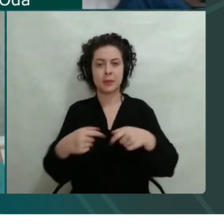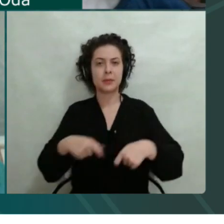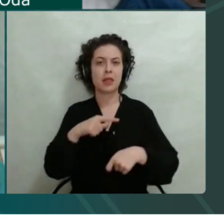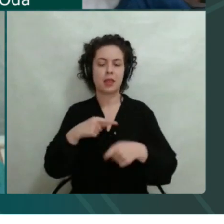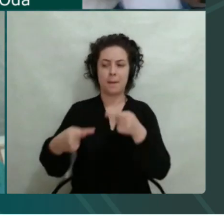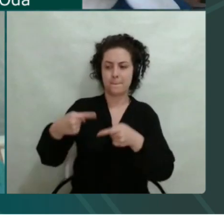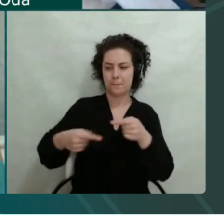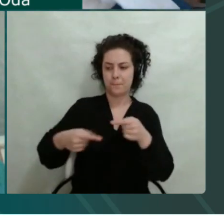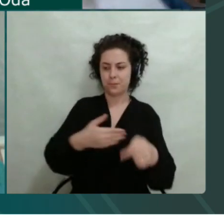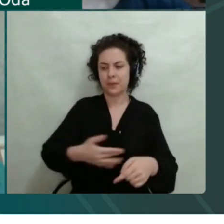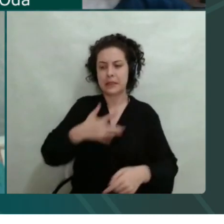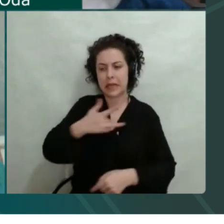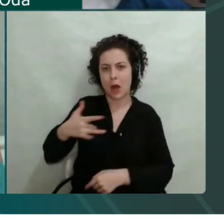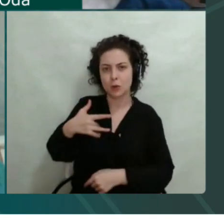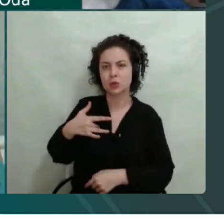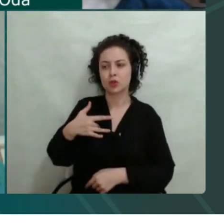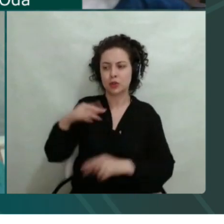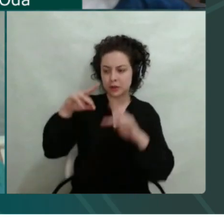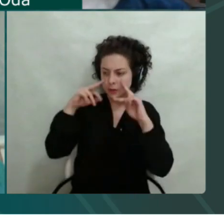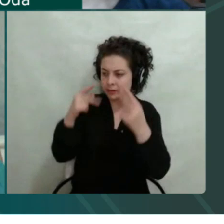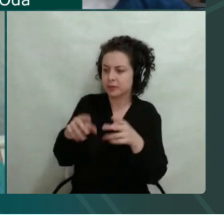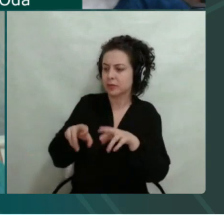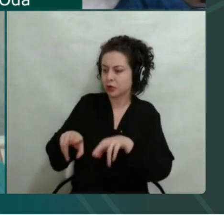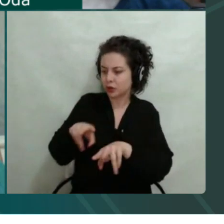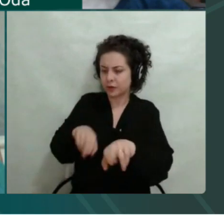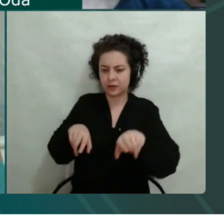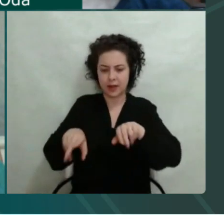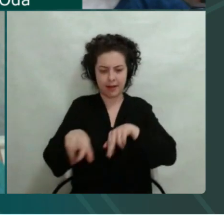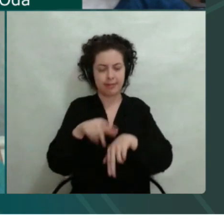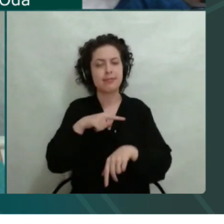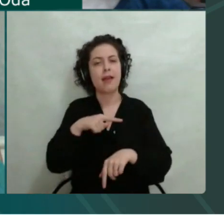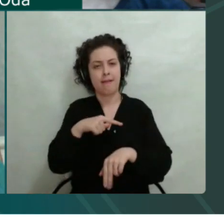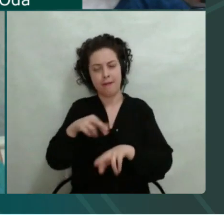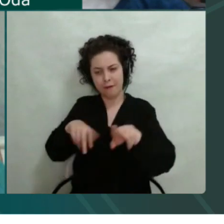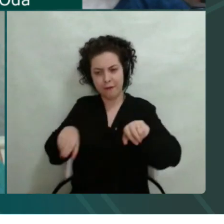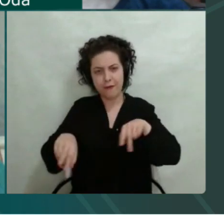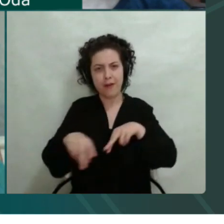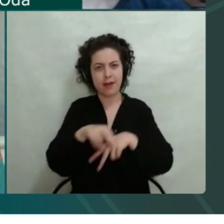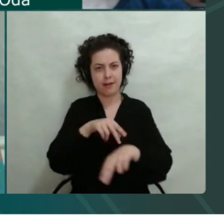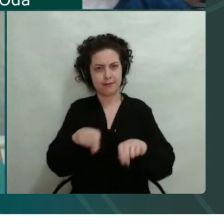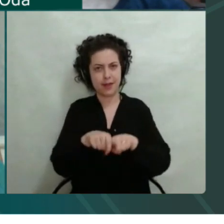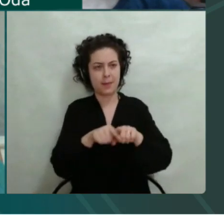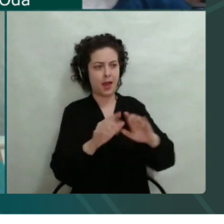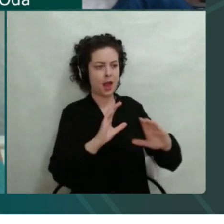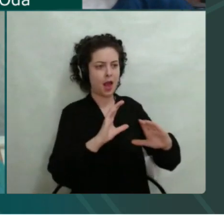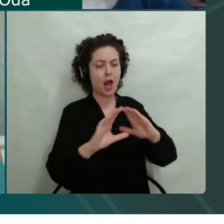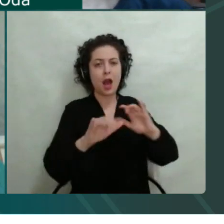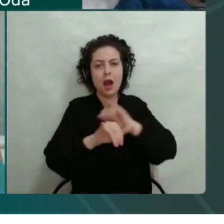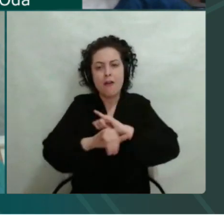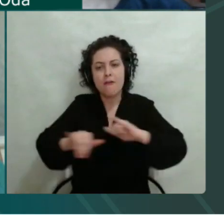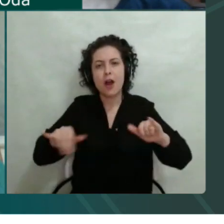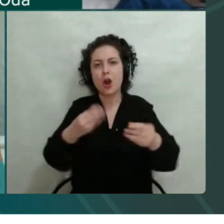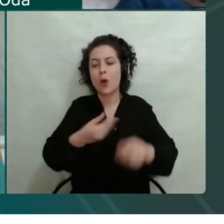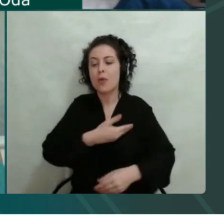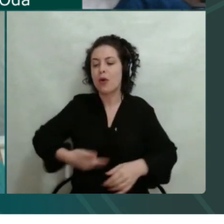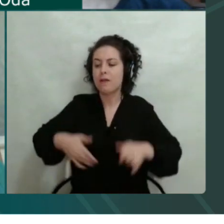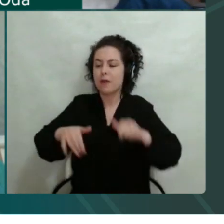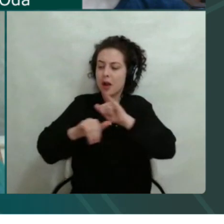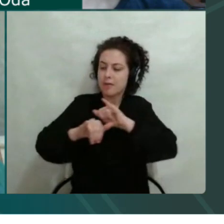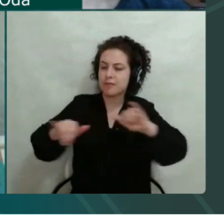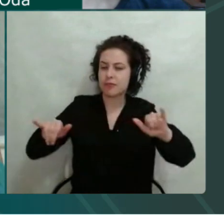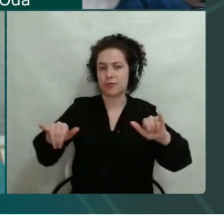reconhecessem a diferenciação da nossa população. E até mesmo as comunicações que o governo fazem,